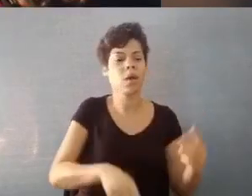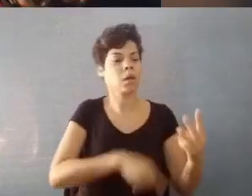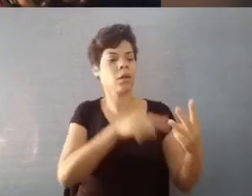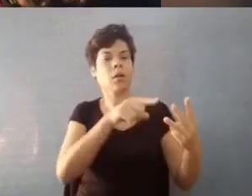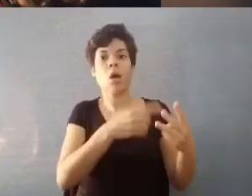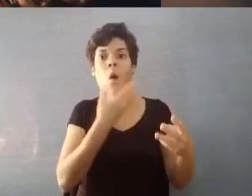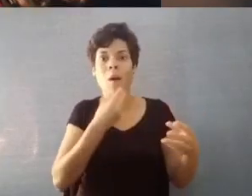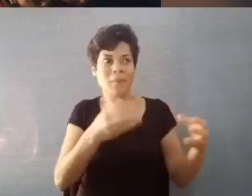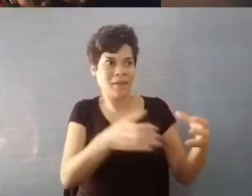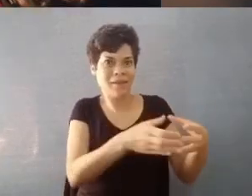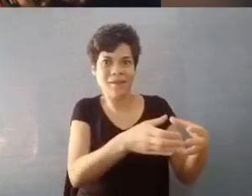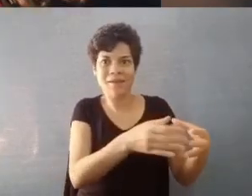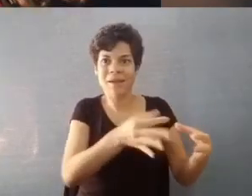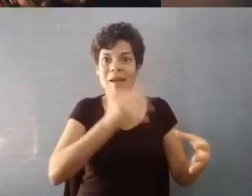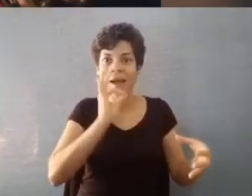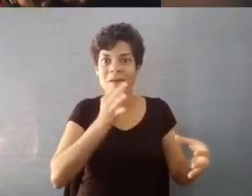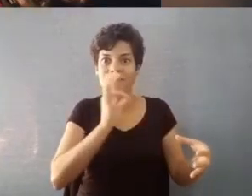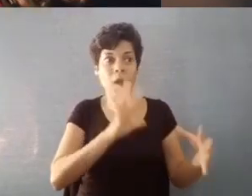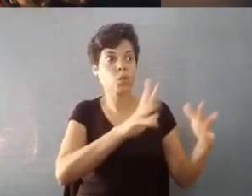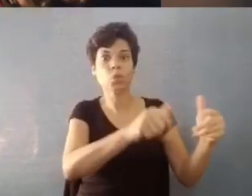dos cafeicultores.